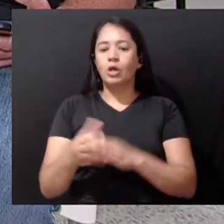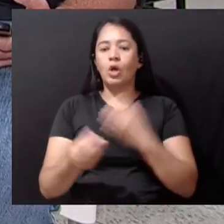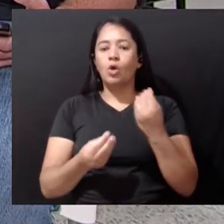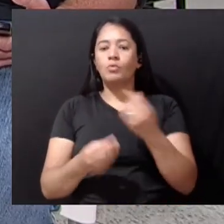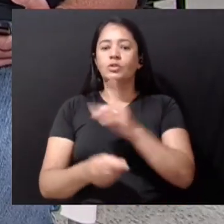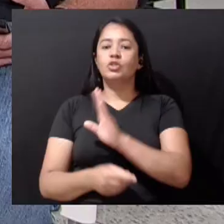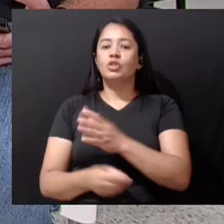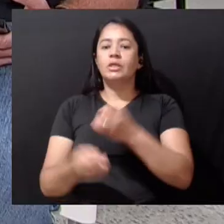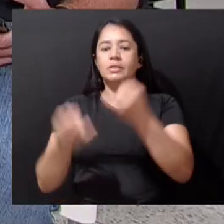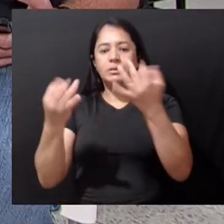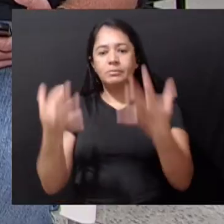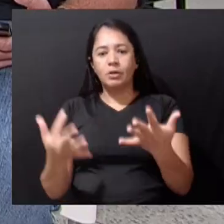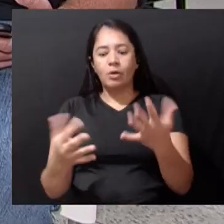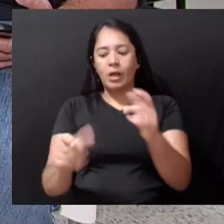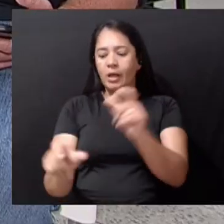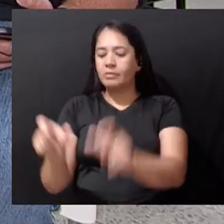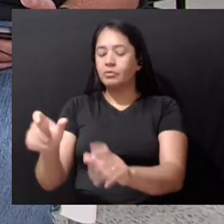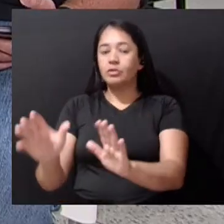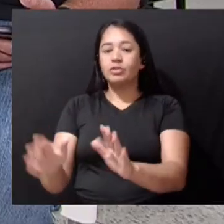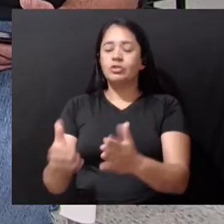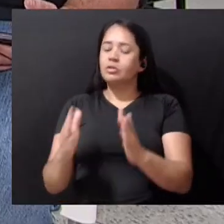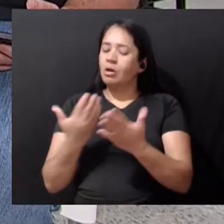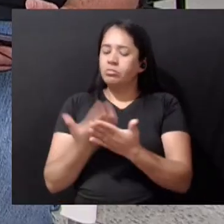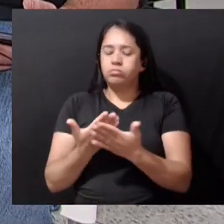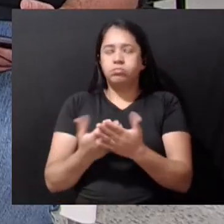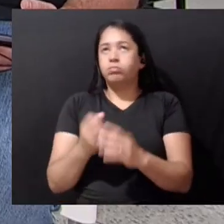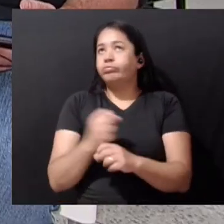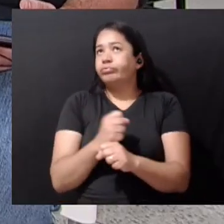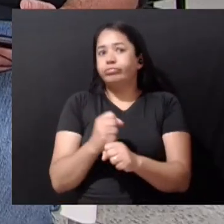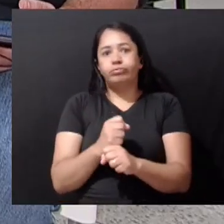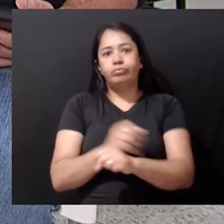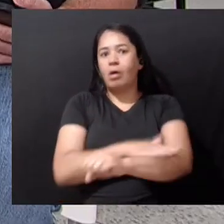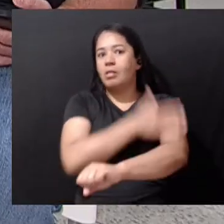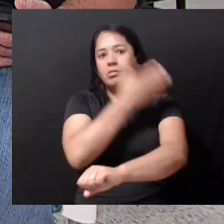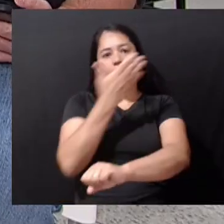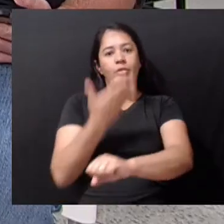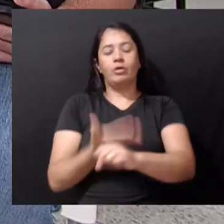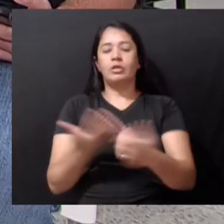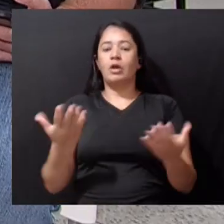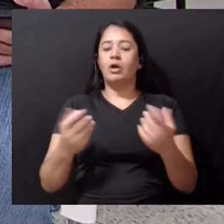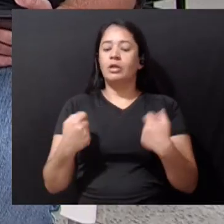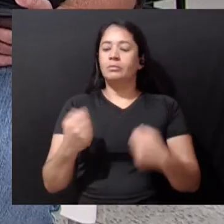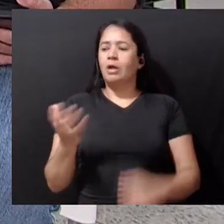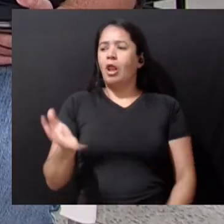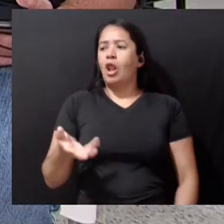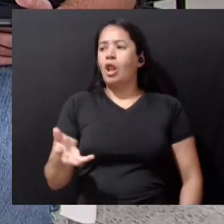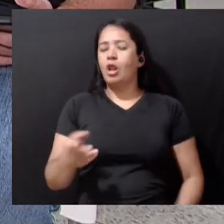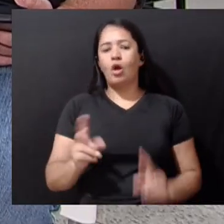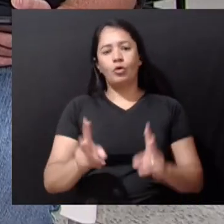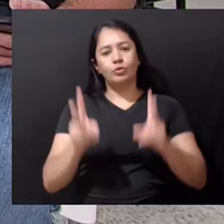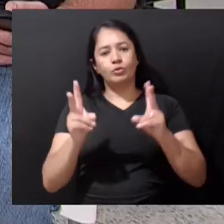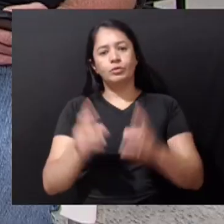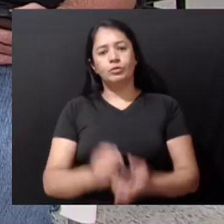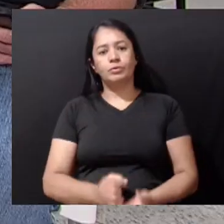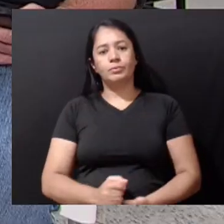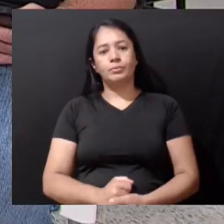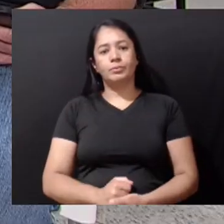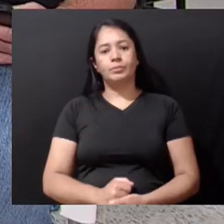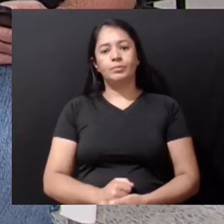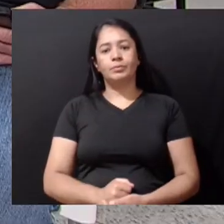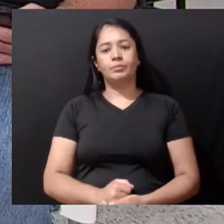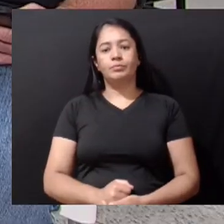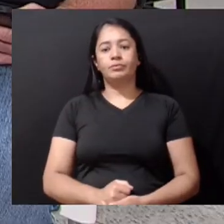pessoal já vai ter estudado o ano inteiro, né? É manter esse ritmo de estudos, como que é? Os alunos vieram